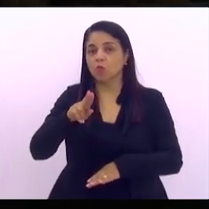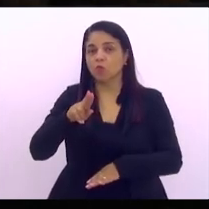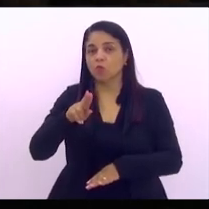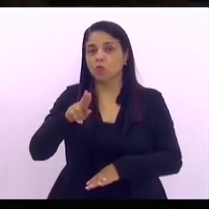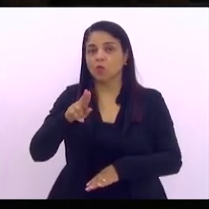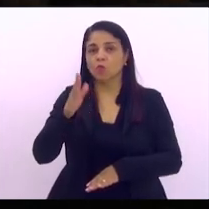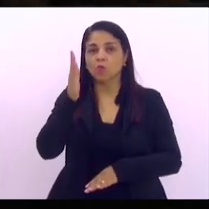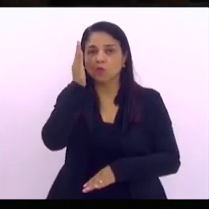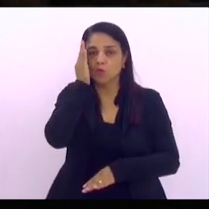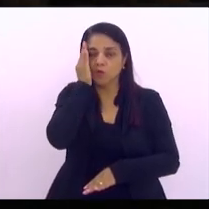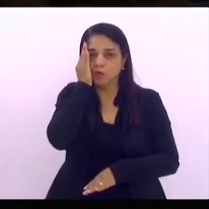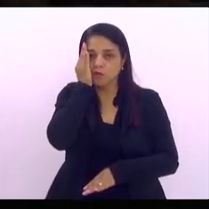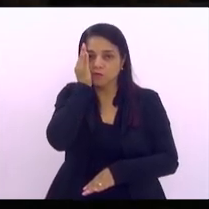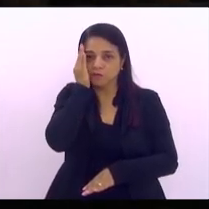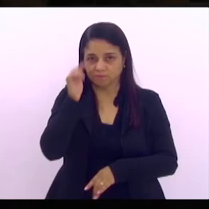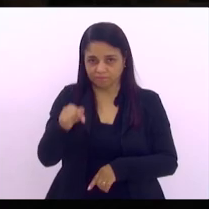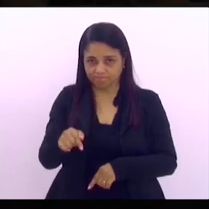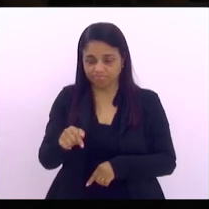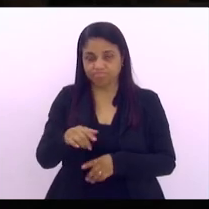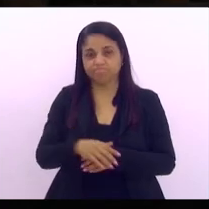período em que muitos